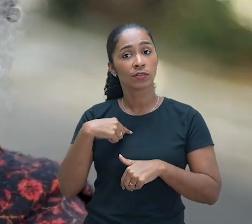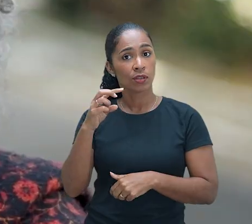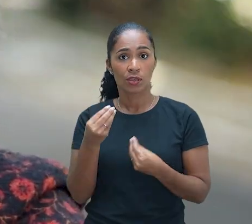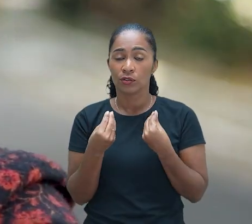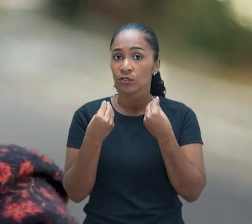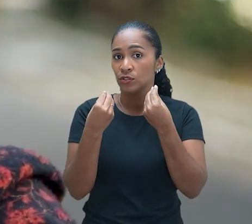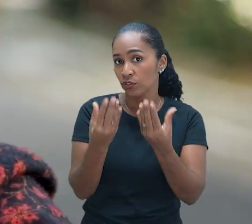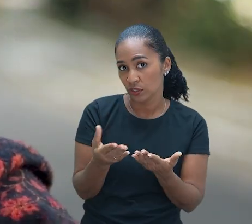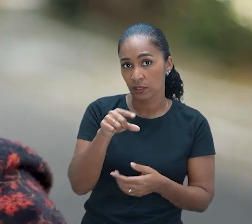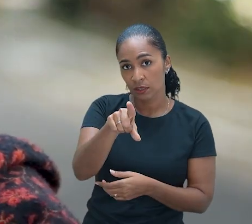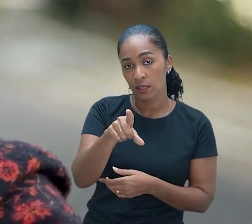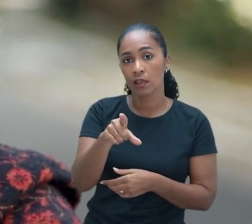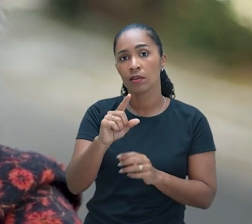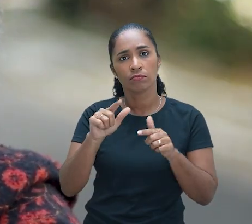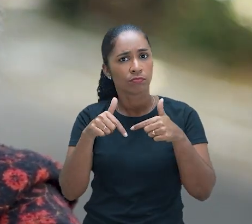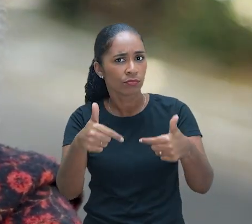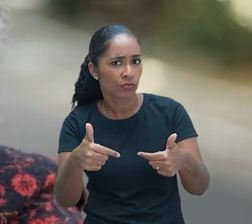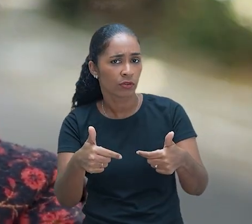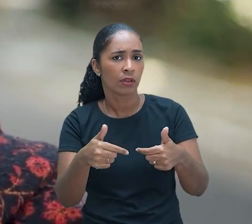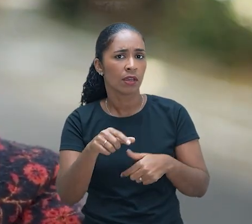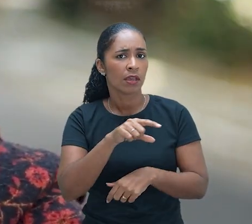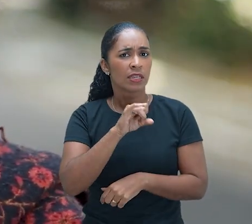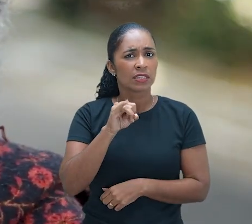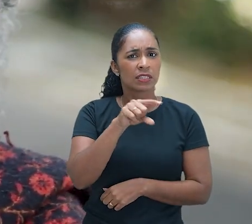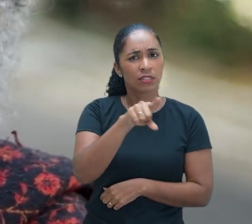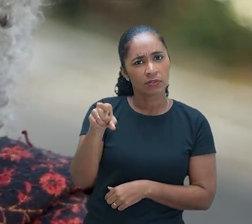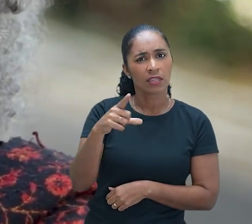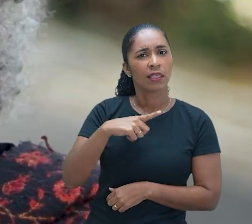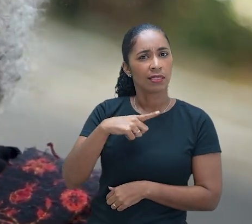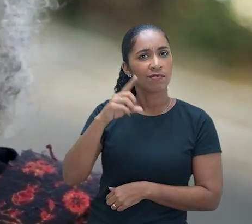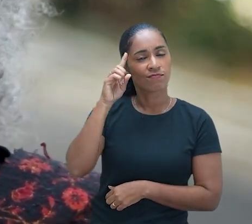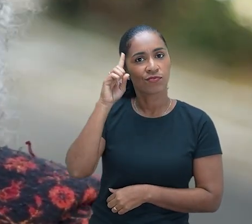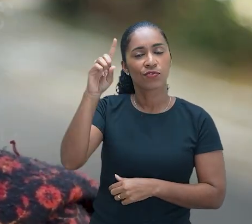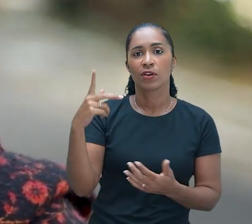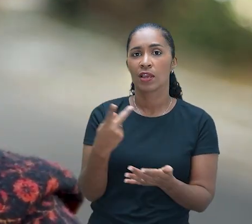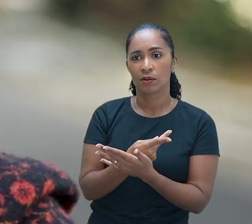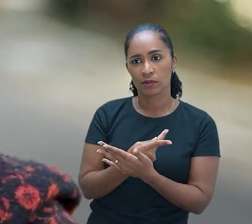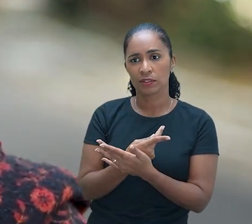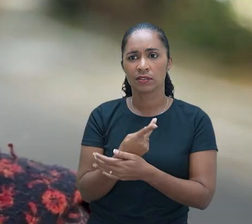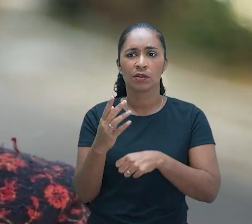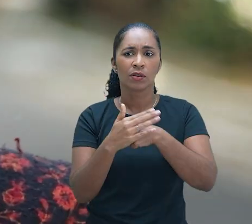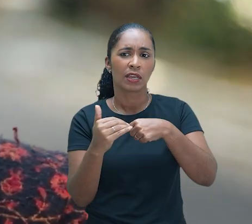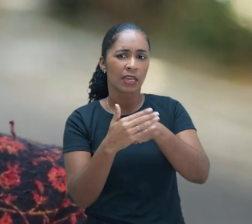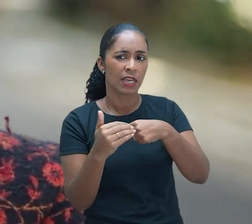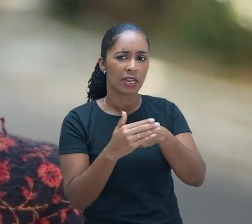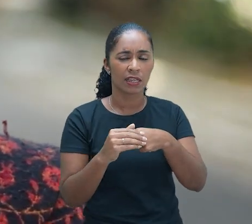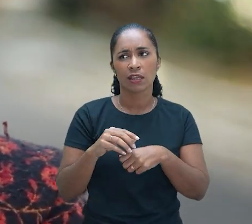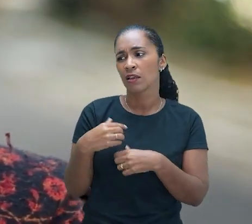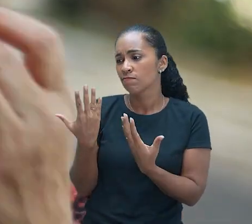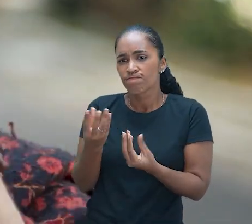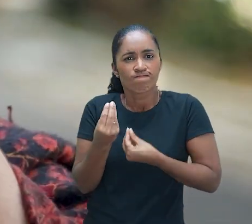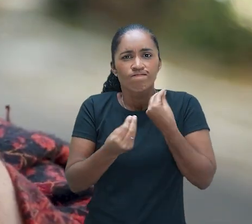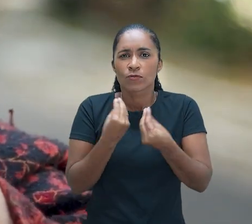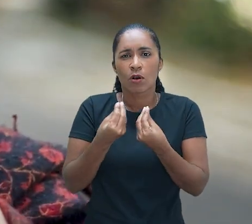te dei a questão dos Sacados e Sobrados. Sacados e Sobrados teve um dia, informalmente, com pouca divulgação que a gente tinha, que